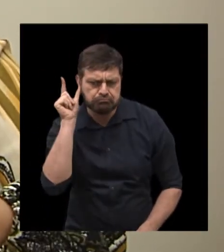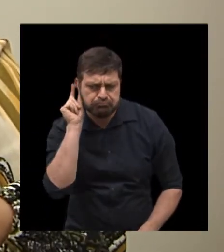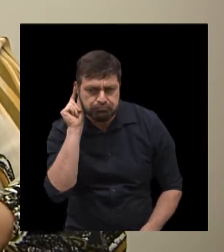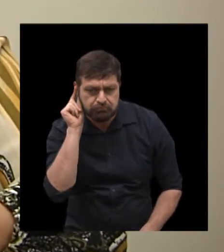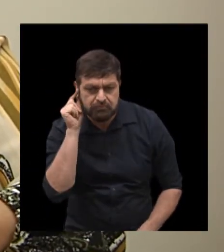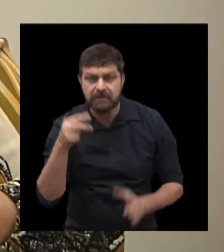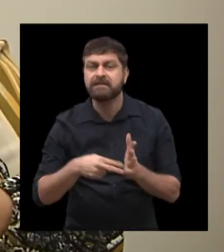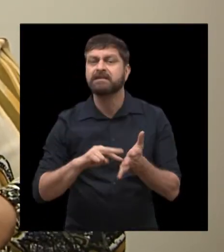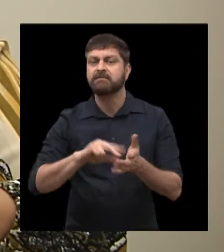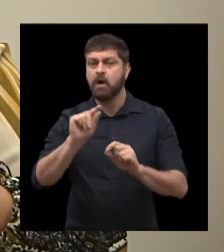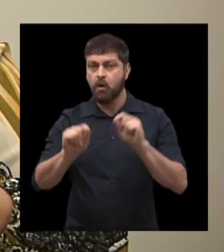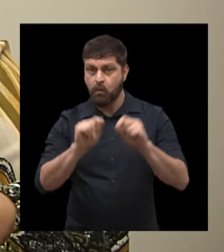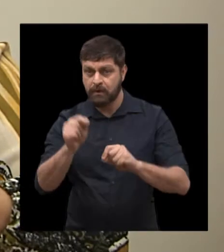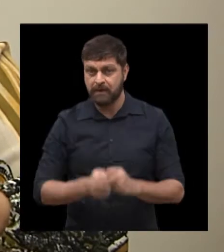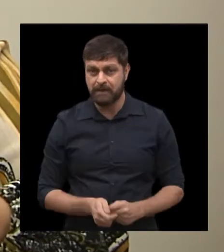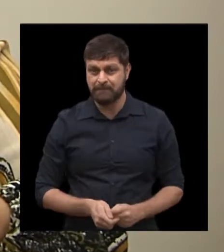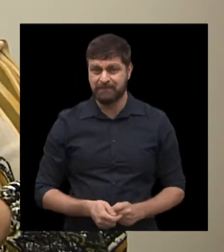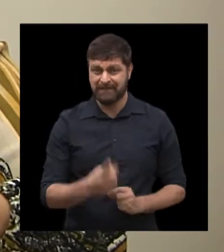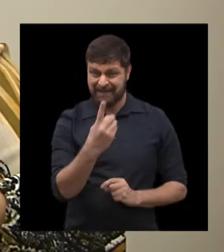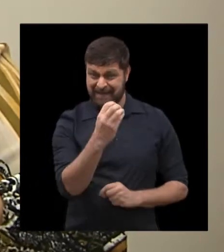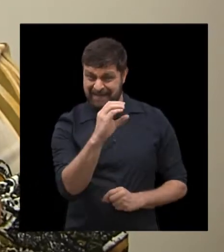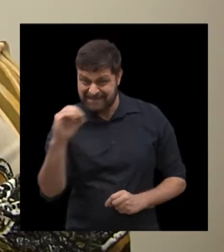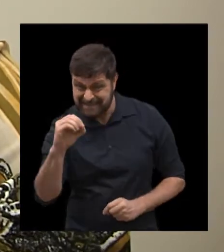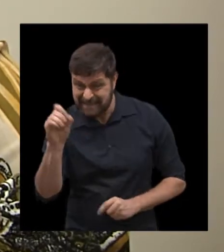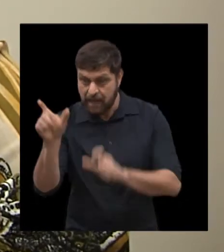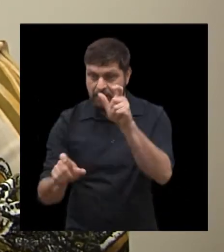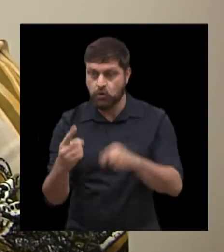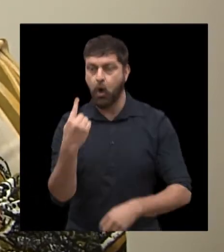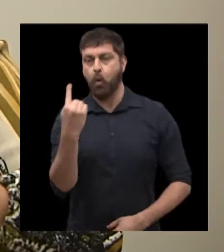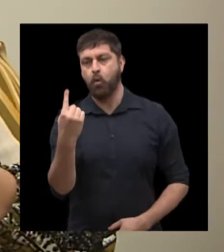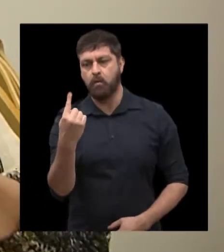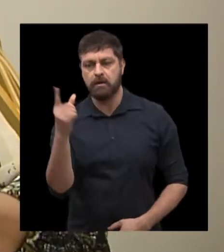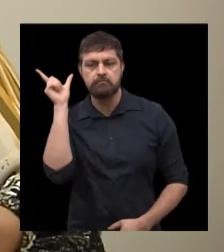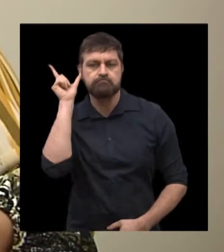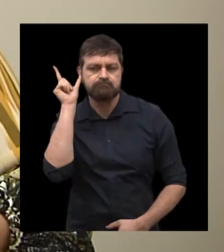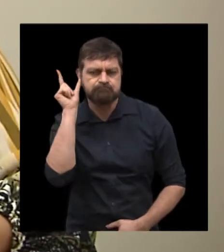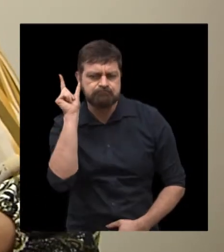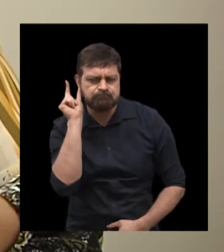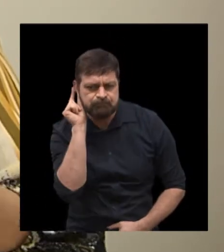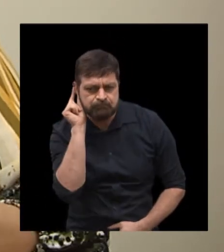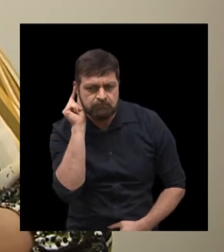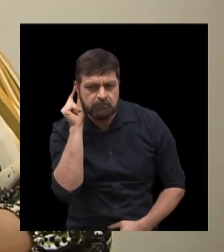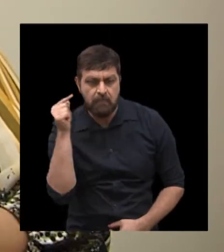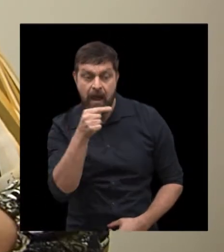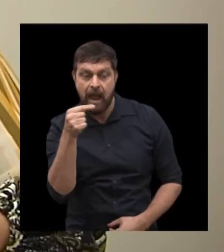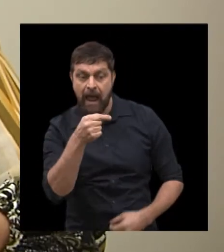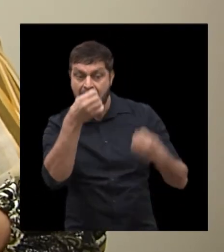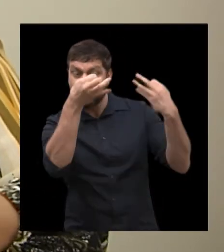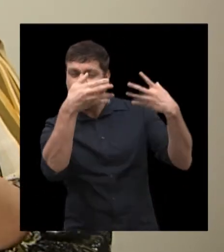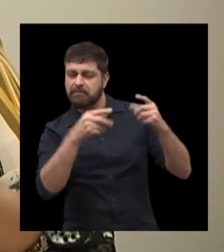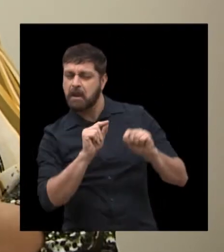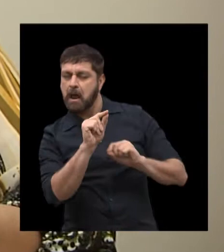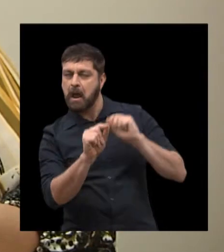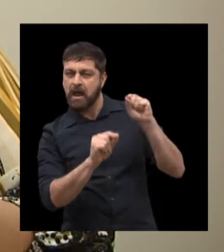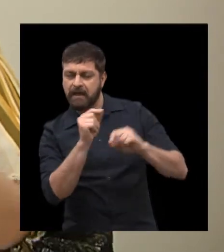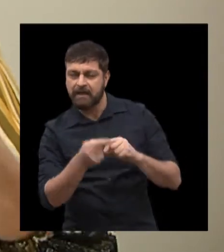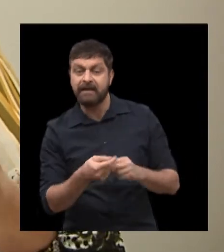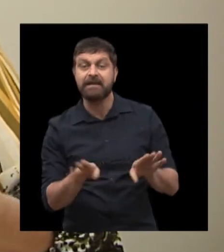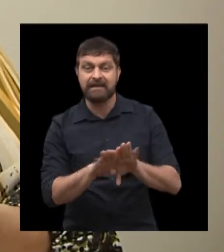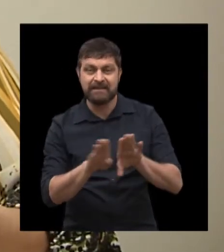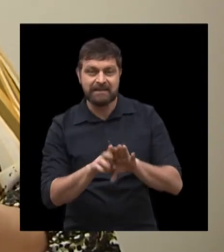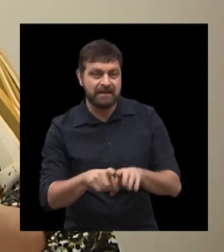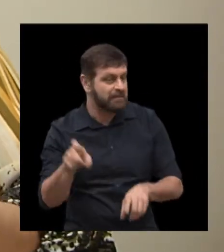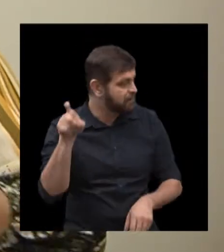isso significa mais de uma pessoa a cada 100. Para falar sobre perda auditiva, aparelhos